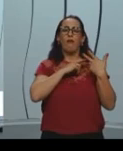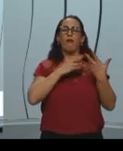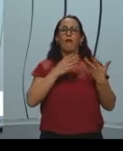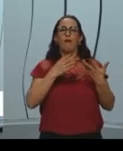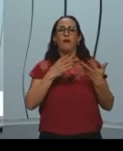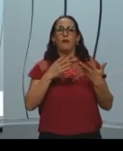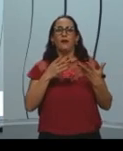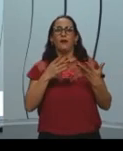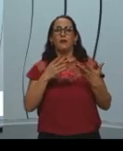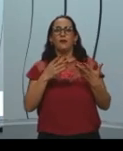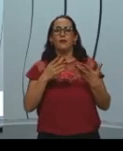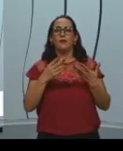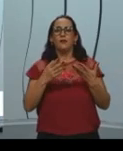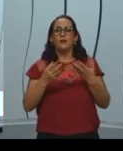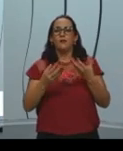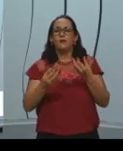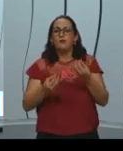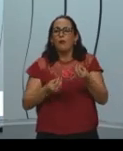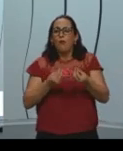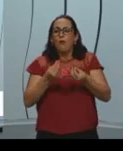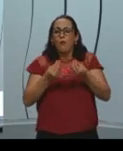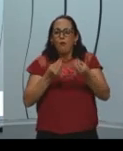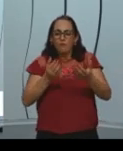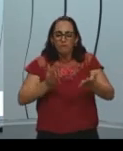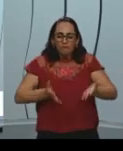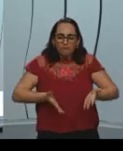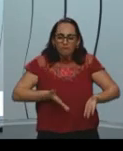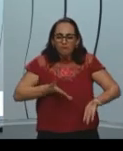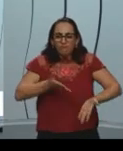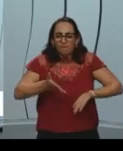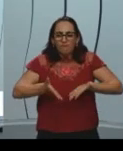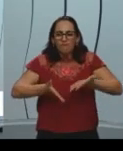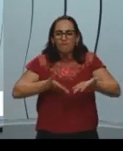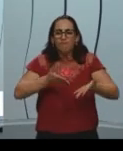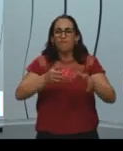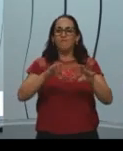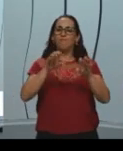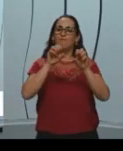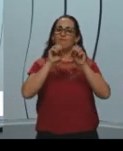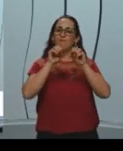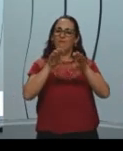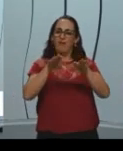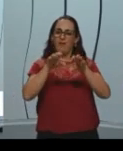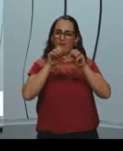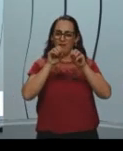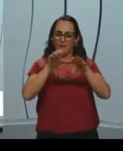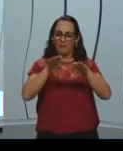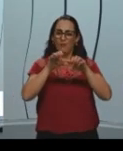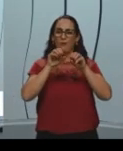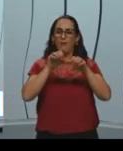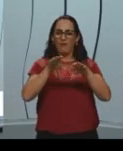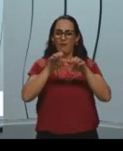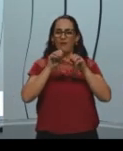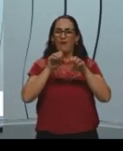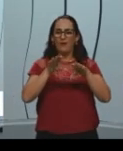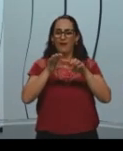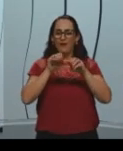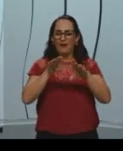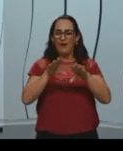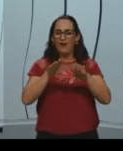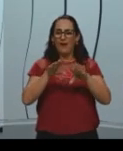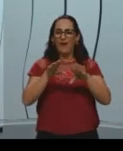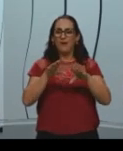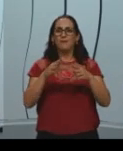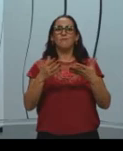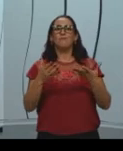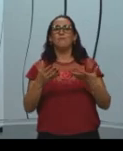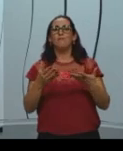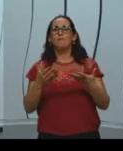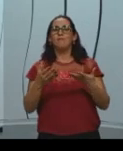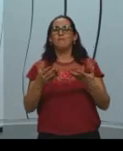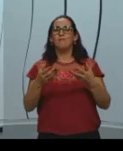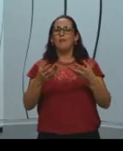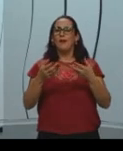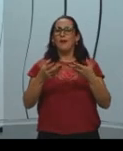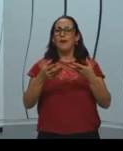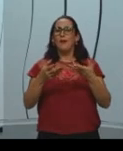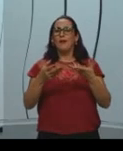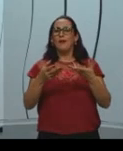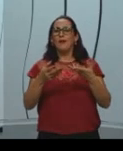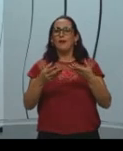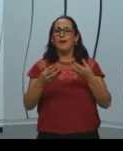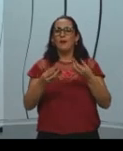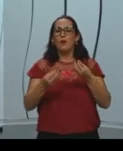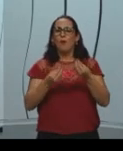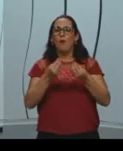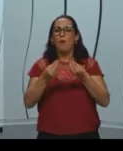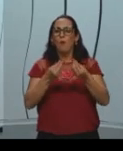de conduzir, educar, né, vamos colocar entre aspas, mas catequizar a população. Então, logo